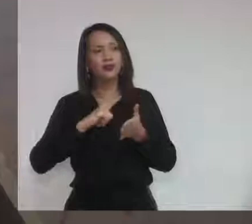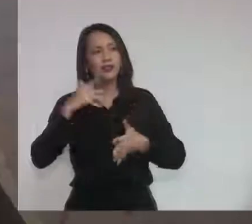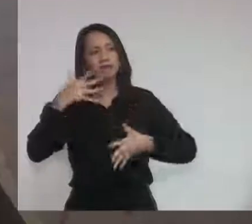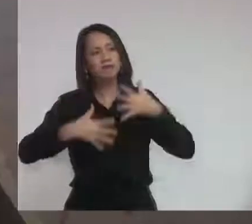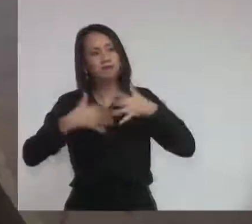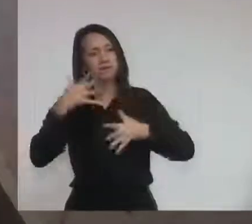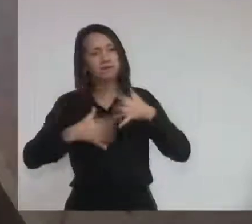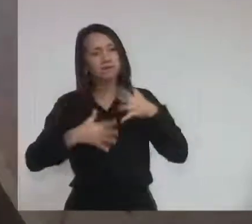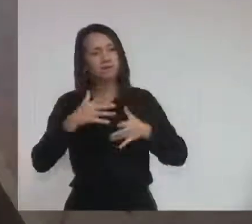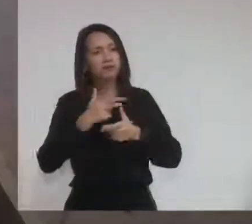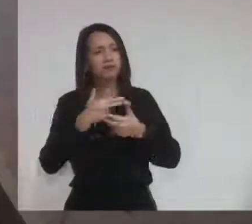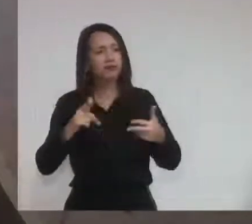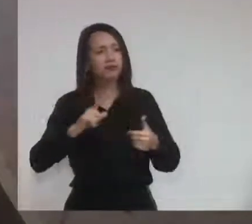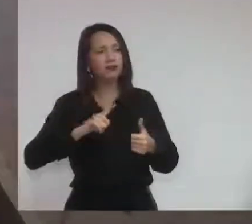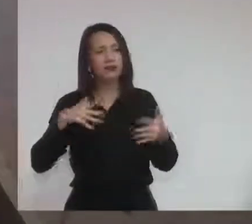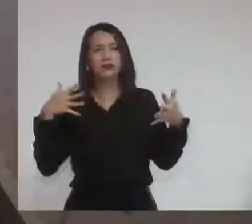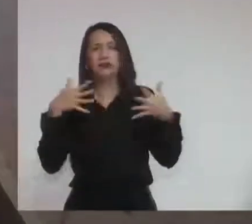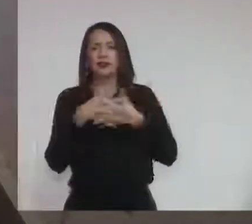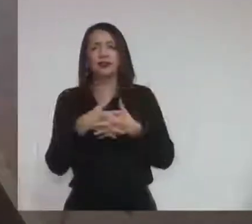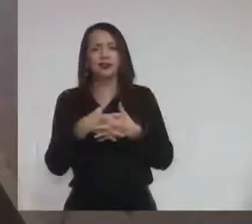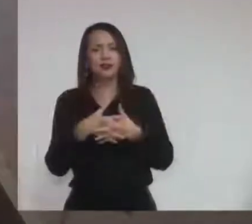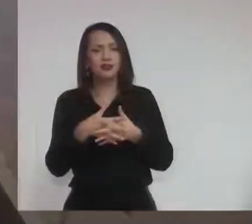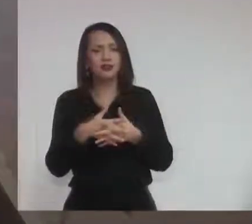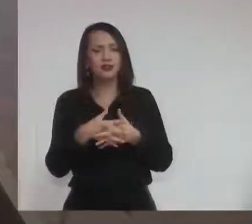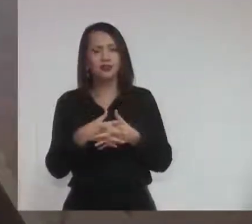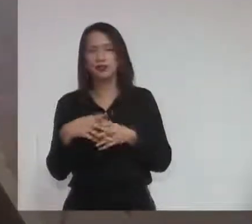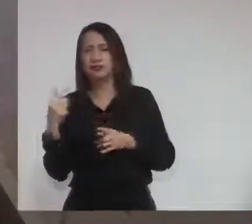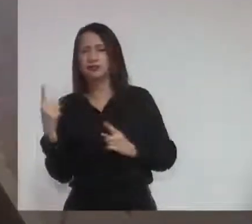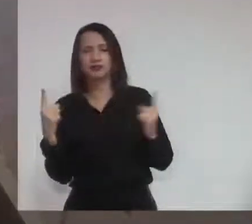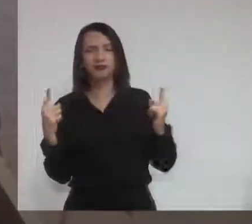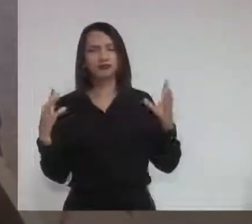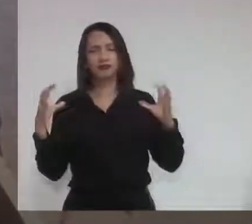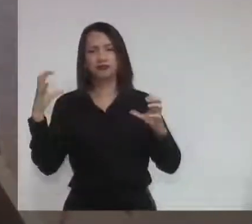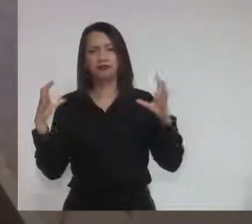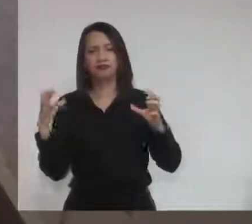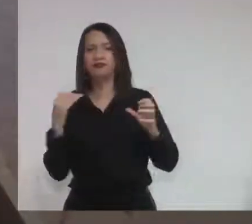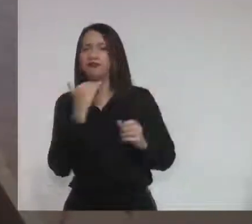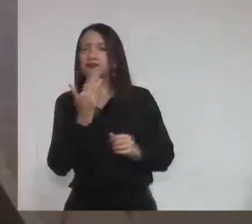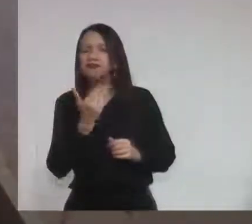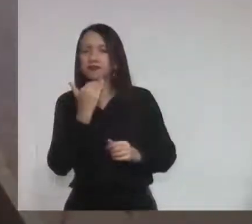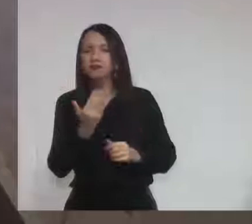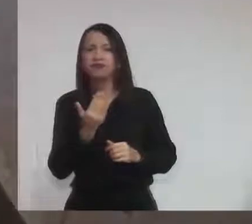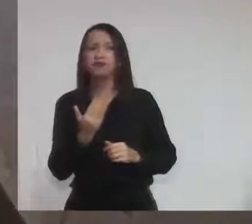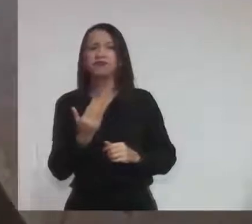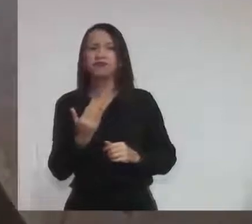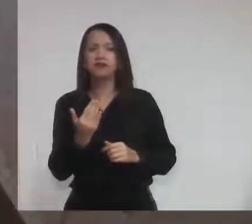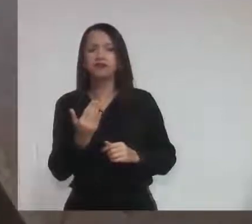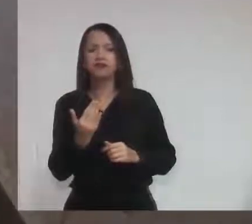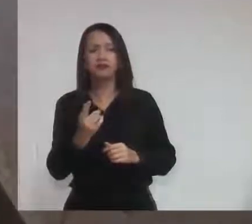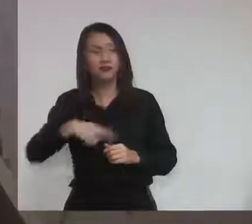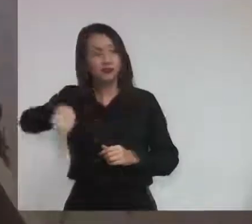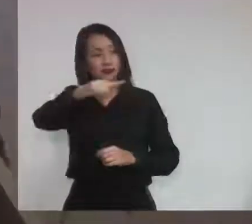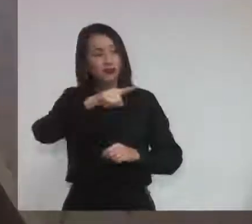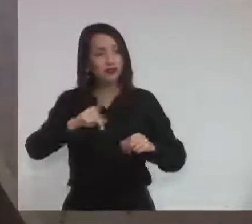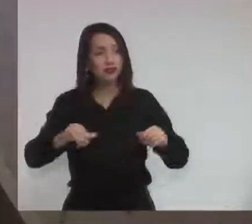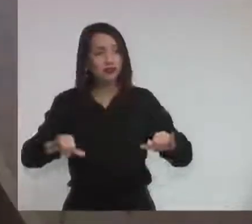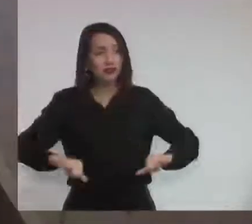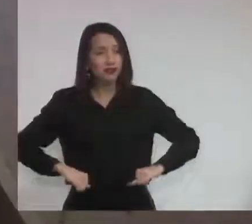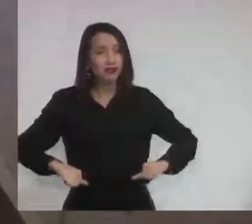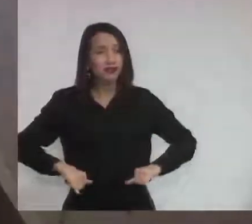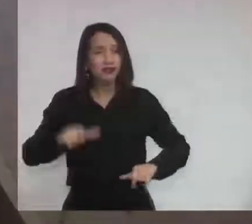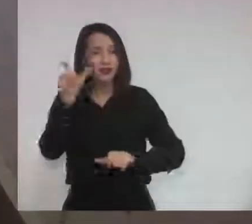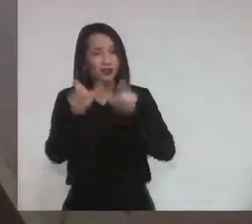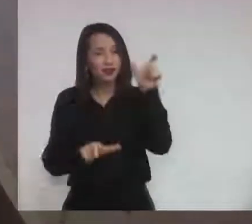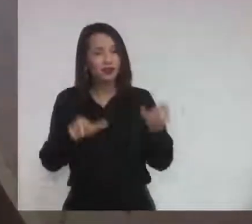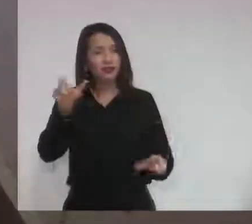atrapalhando, barrando algo, ou travando, porque não se dá bem um com o outro. Isso é inadmissível, não pode acontecer, porque quem paga é a população. Então, tem que ser